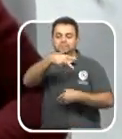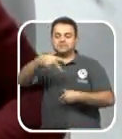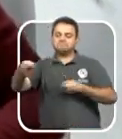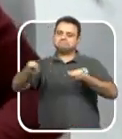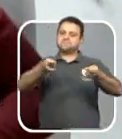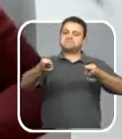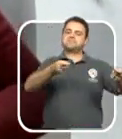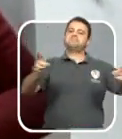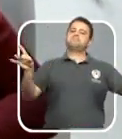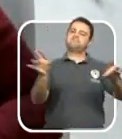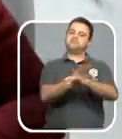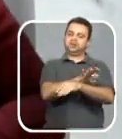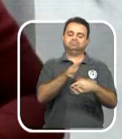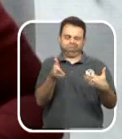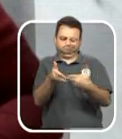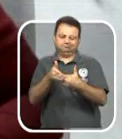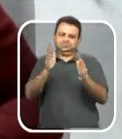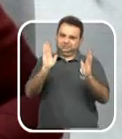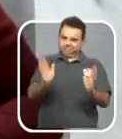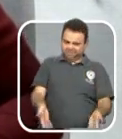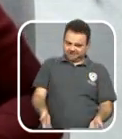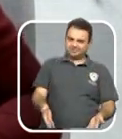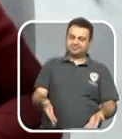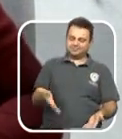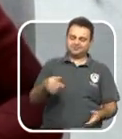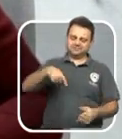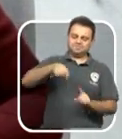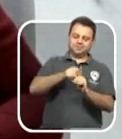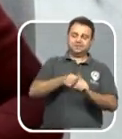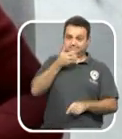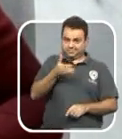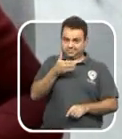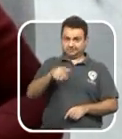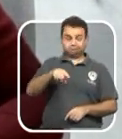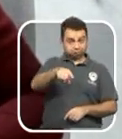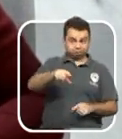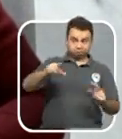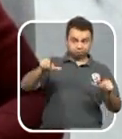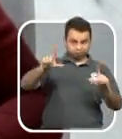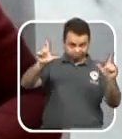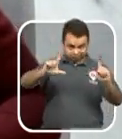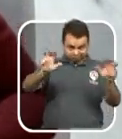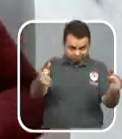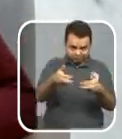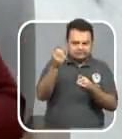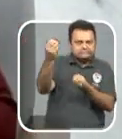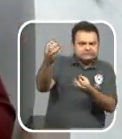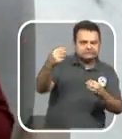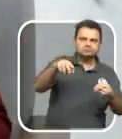está encerrando então sua gestão como presidente da Câmara de Rio Preto, agora no mês de dezembro. E você continua